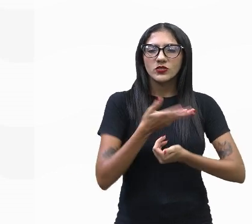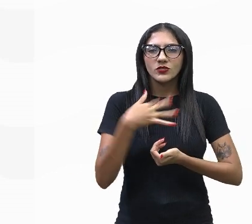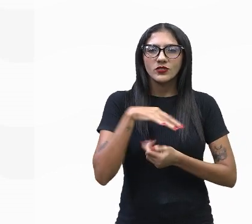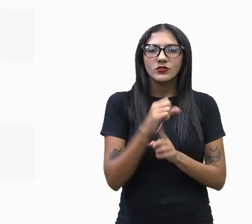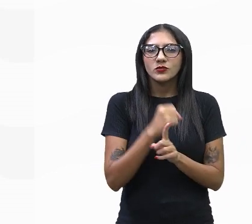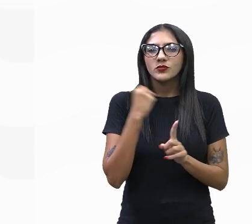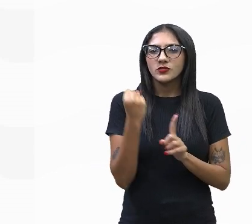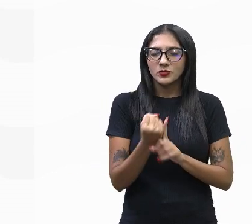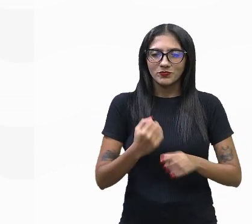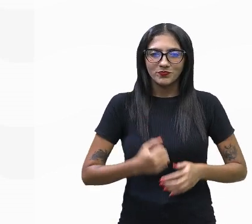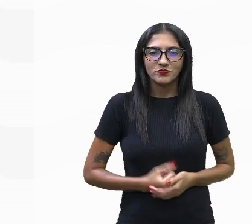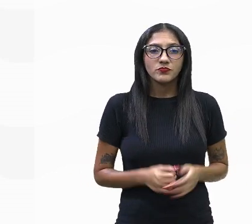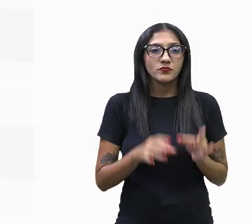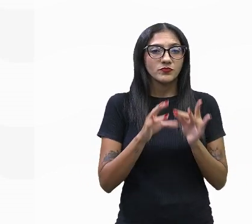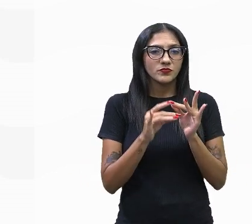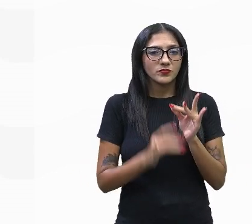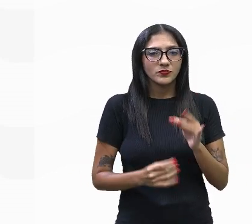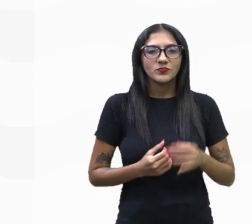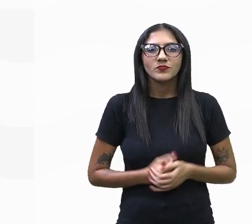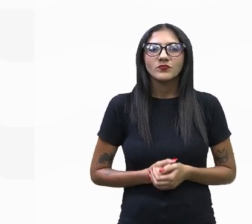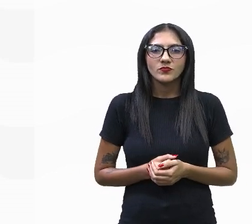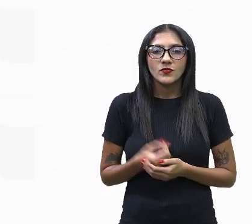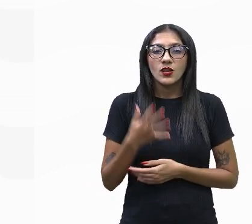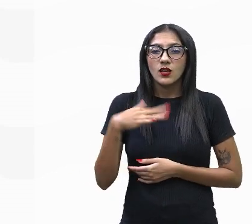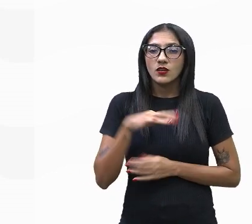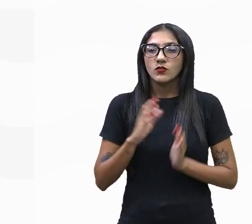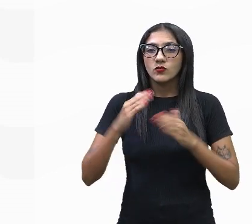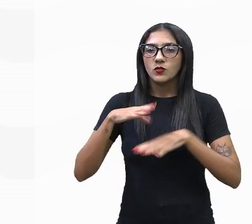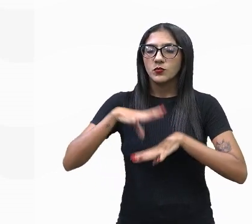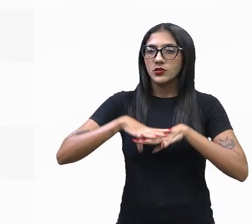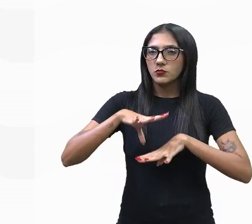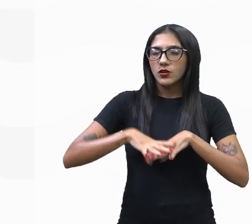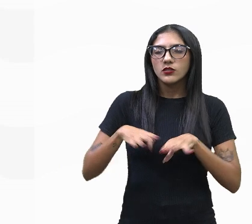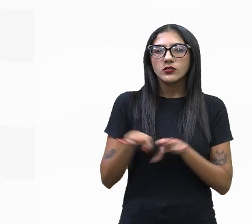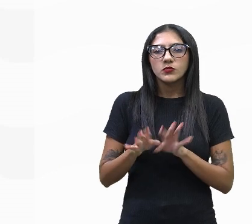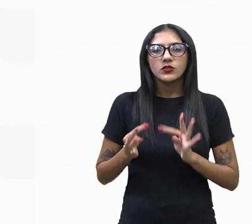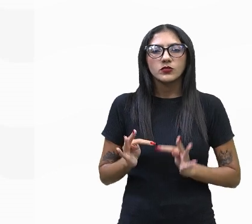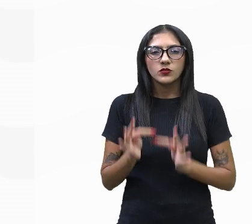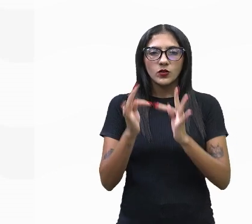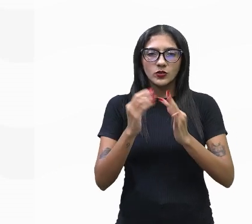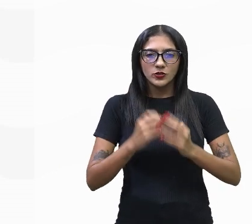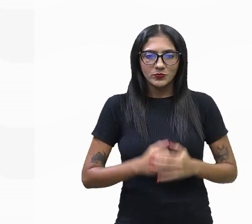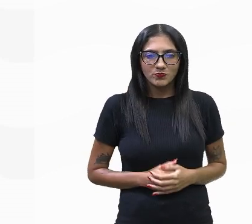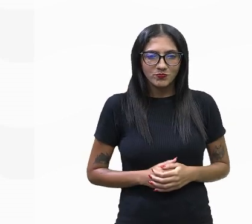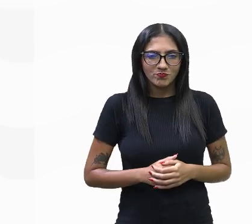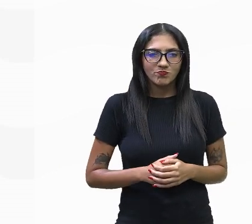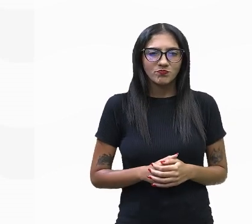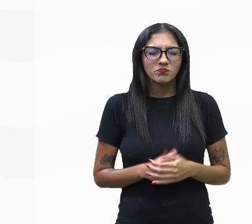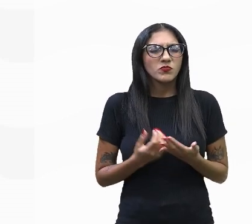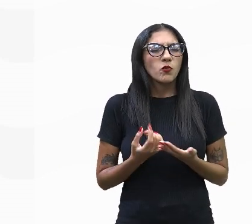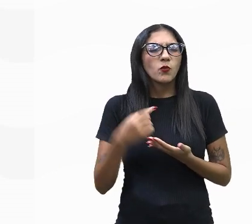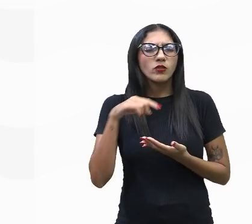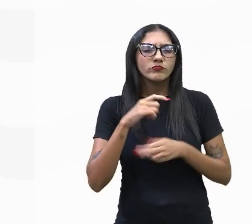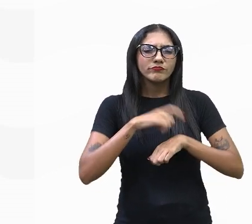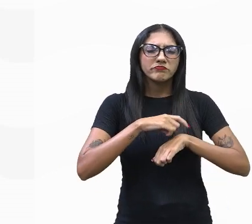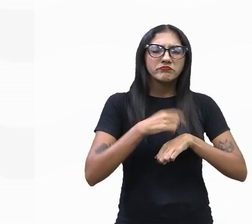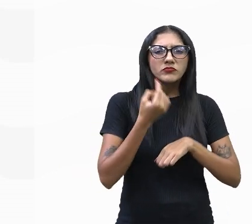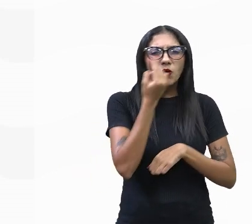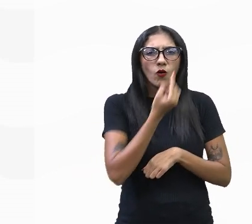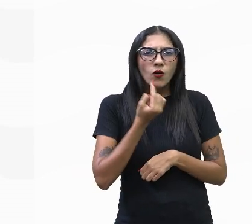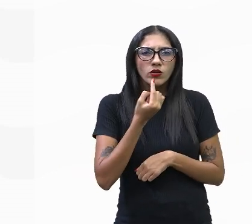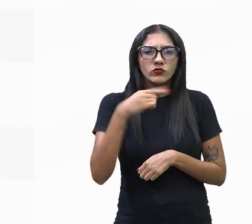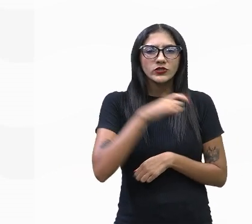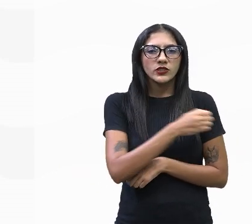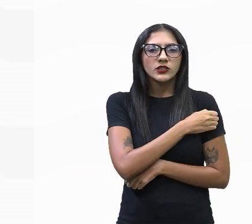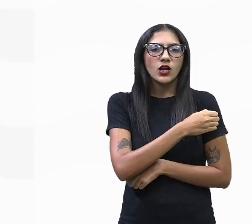social. Detalhamento, área de matemática e suas tecnologias. Quanto tempo os estudantes da sua escola passam